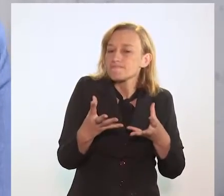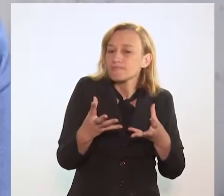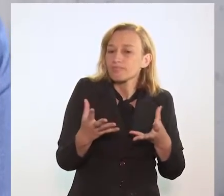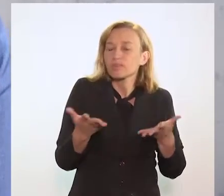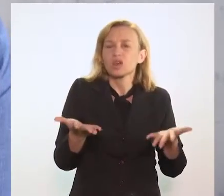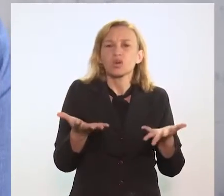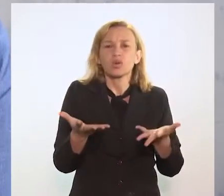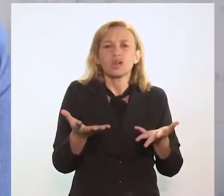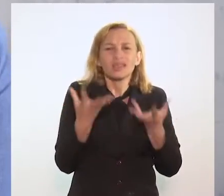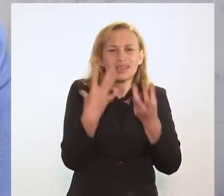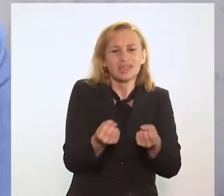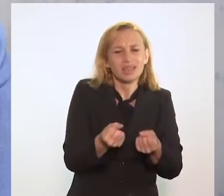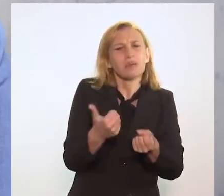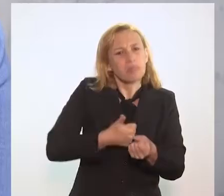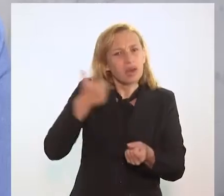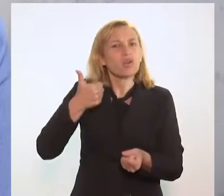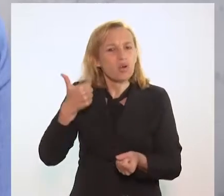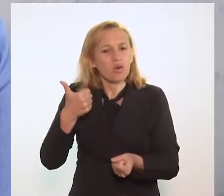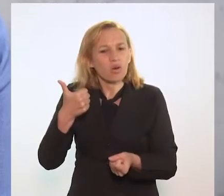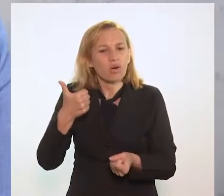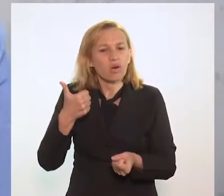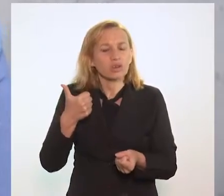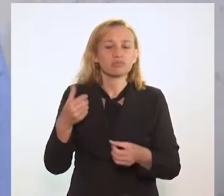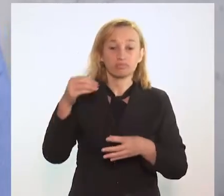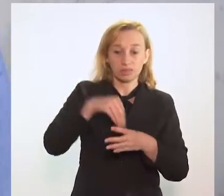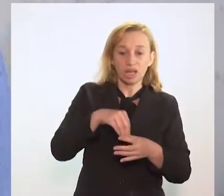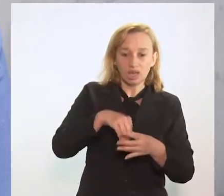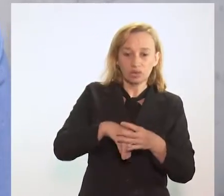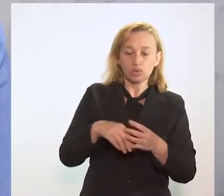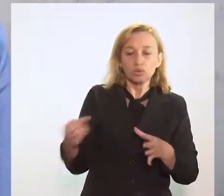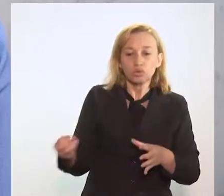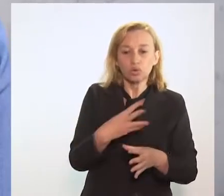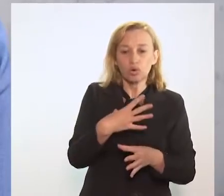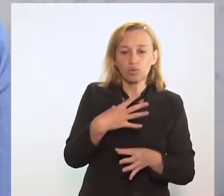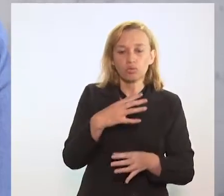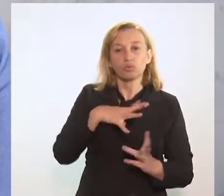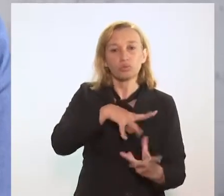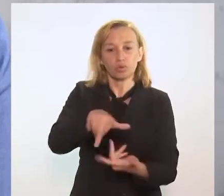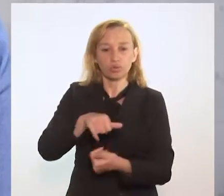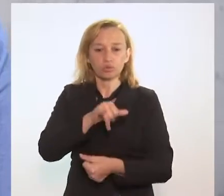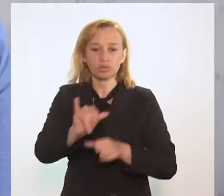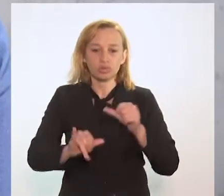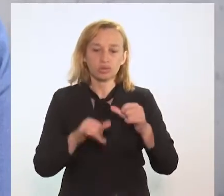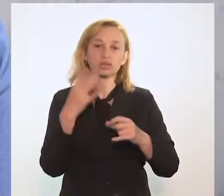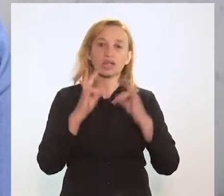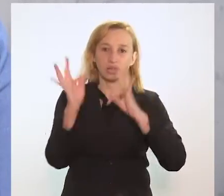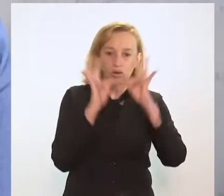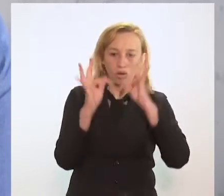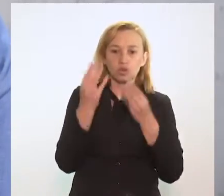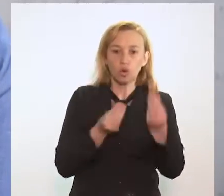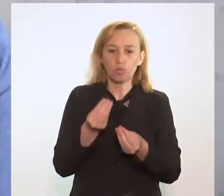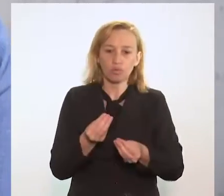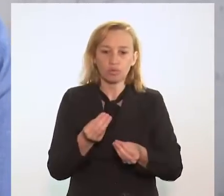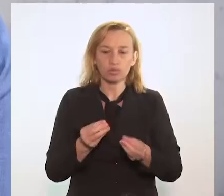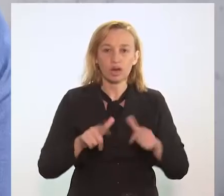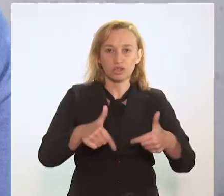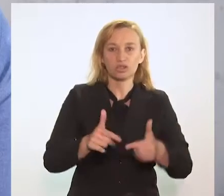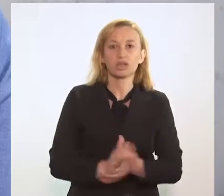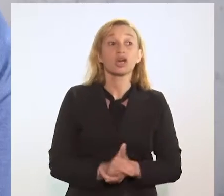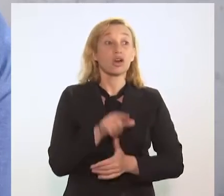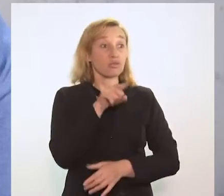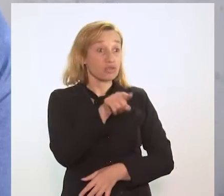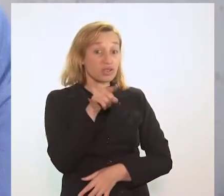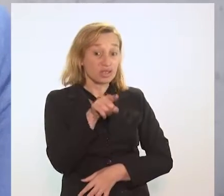mudança nesse... Até no fato de aceitar melhor, né, estar dentro desse jogo, jogar esse jogo, entender como todo esse